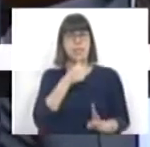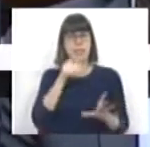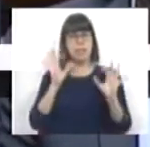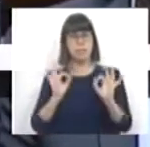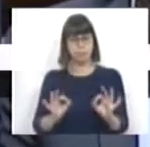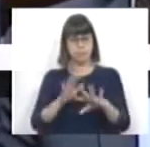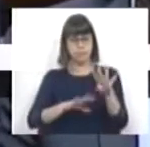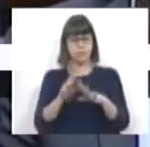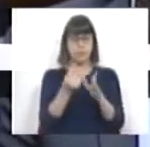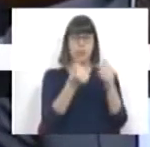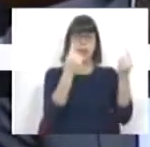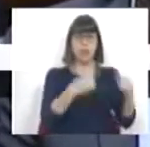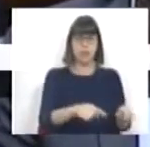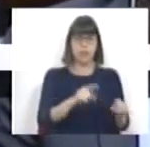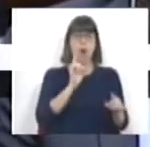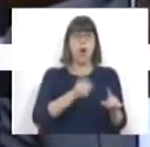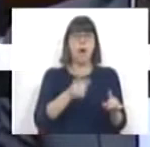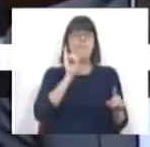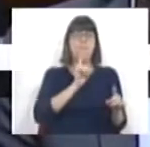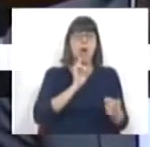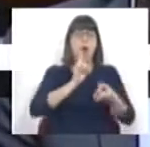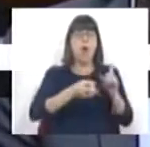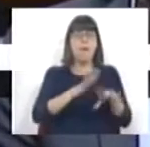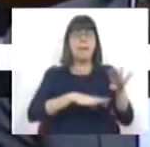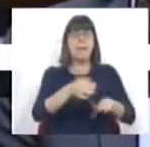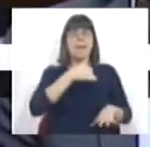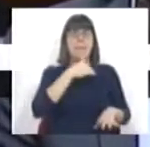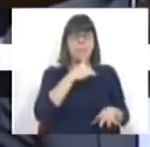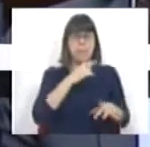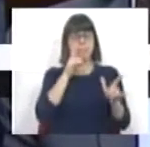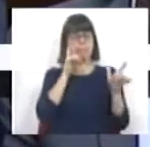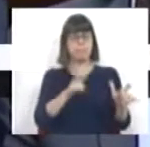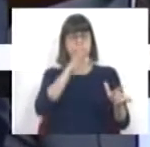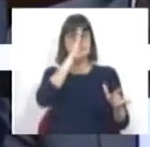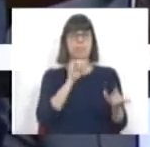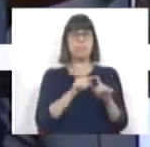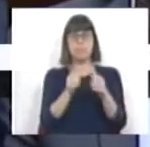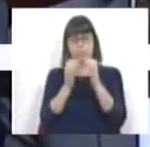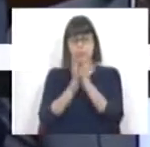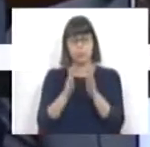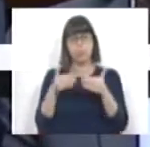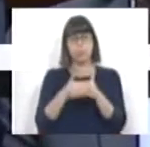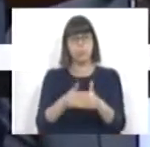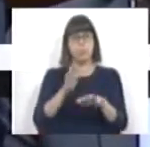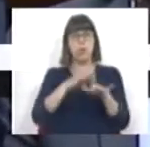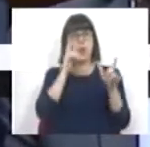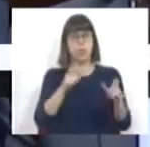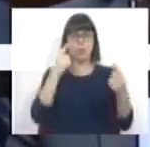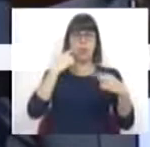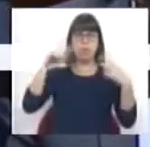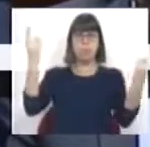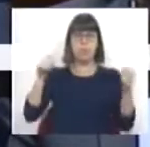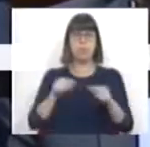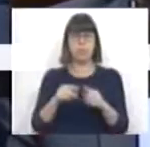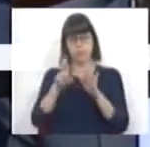sobre os próprios ativos, o que são, quanto valem, o que lhes fazer, tem controlo público, em todo o processo há controlo público